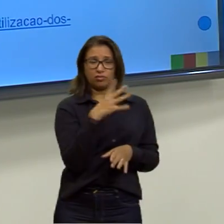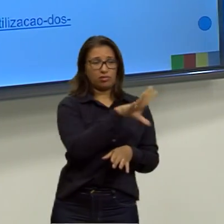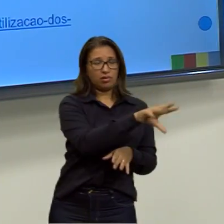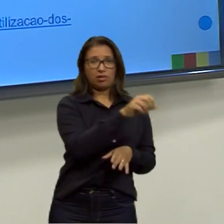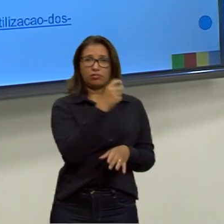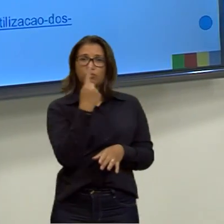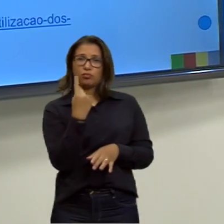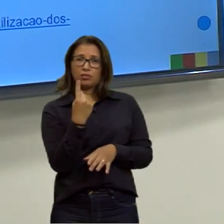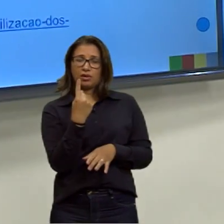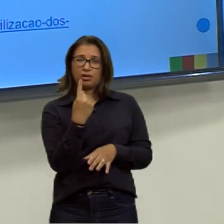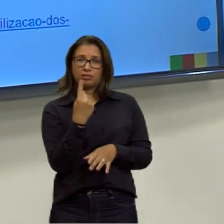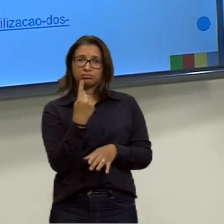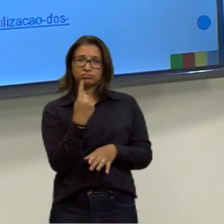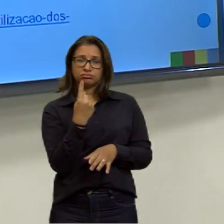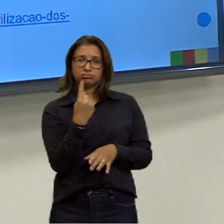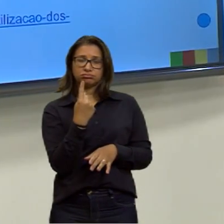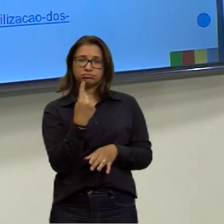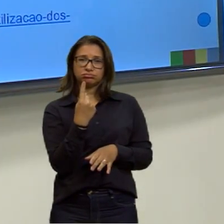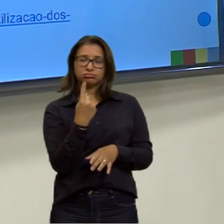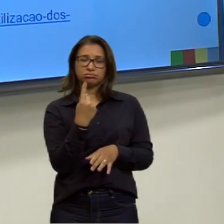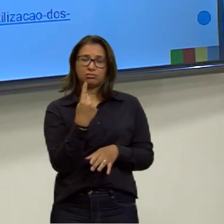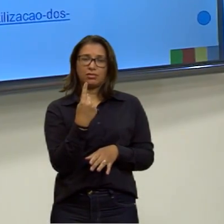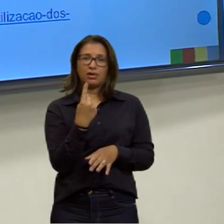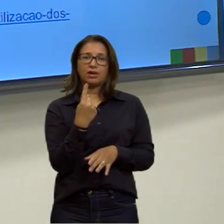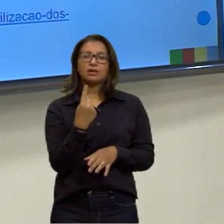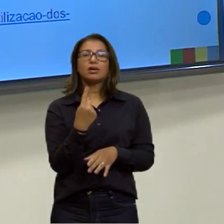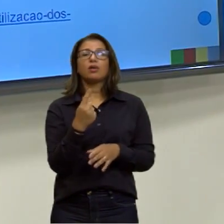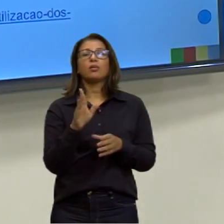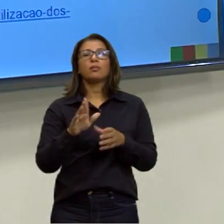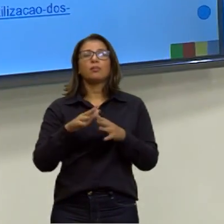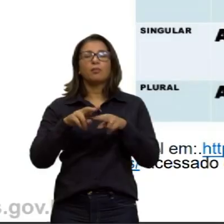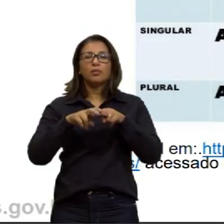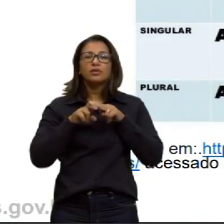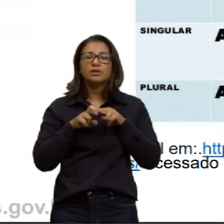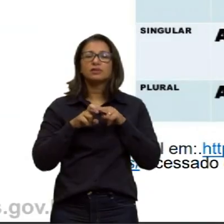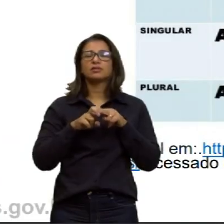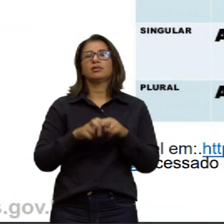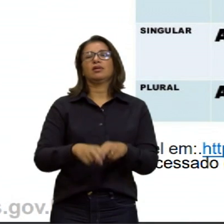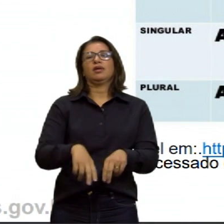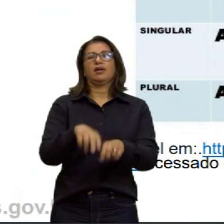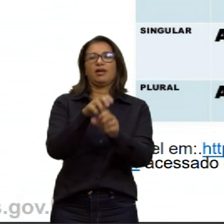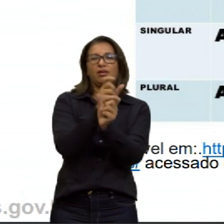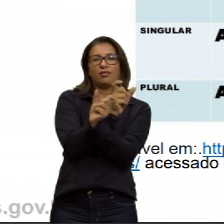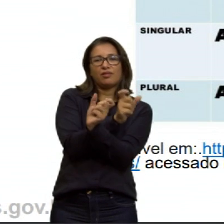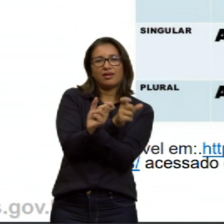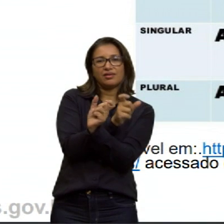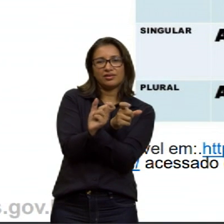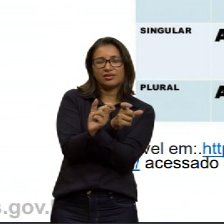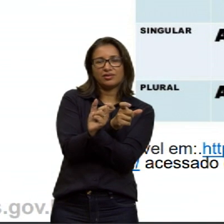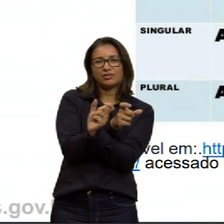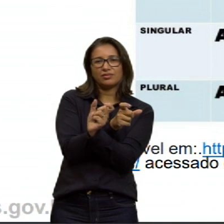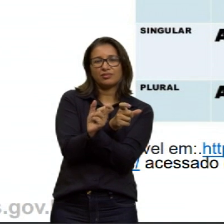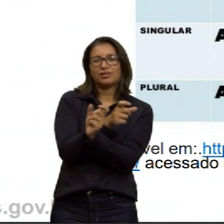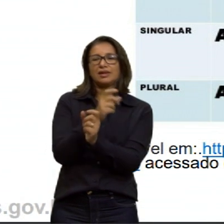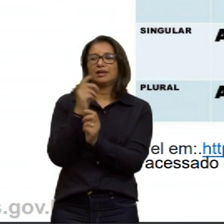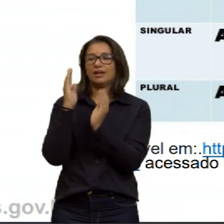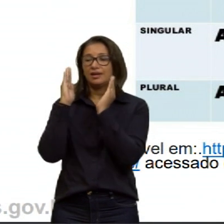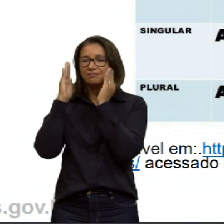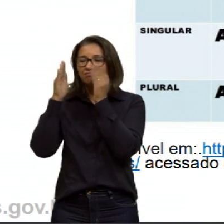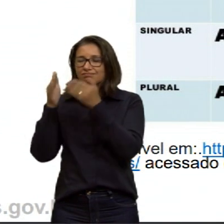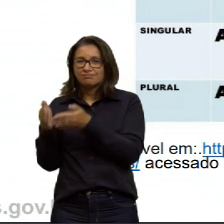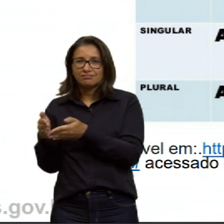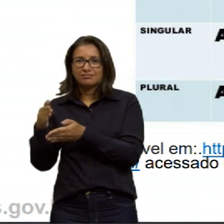eu não tô especificando por isso que eu digo que ele é um artigo indefinido e ciacom a ser de